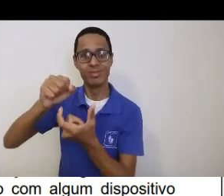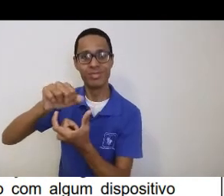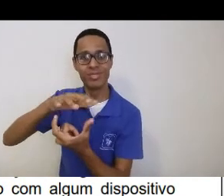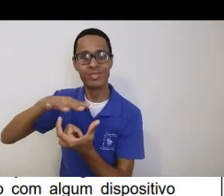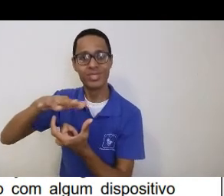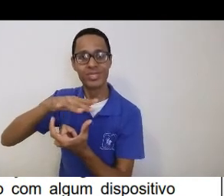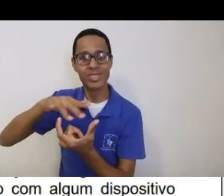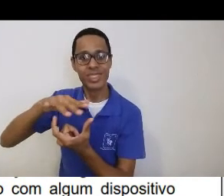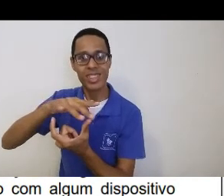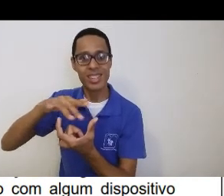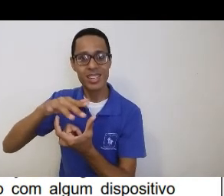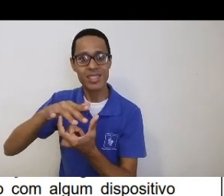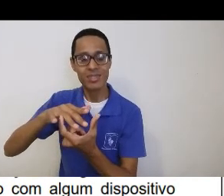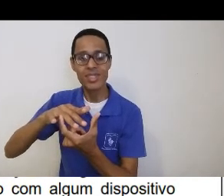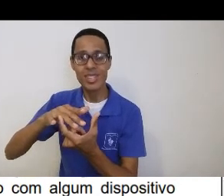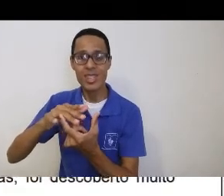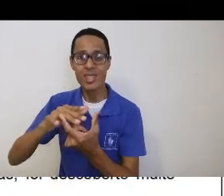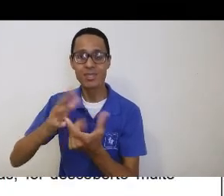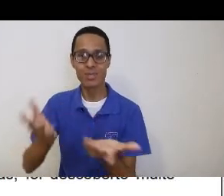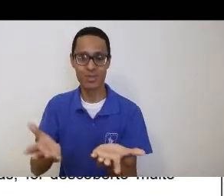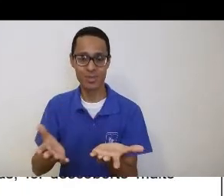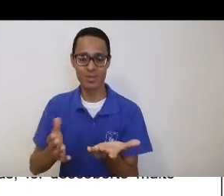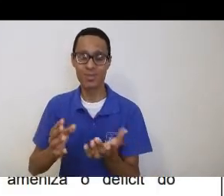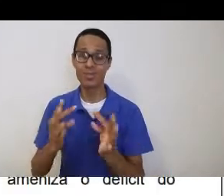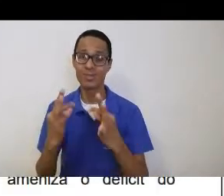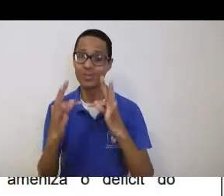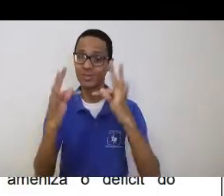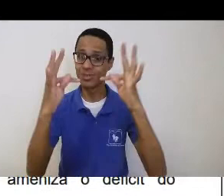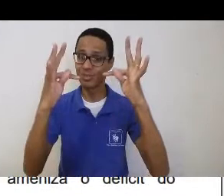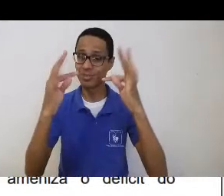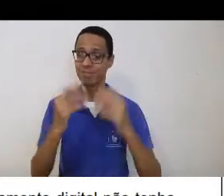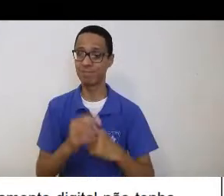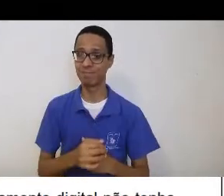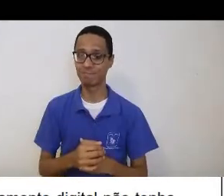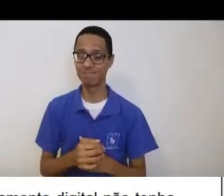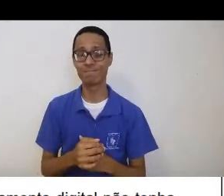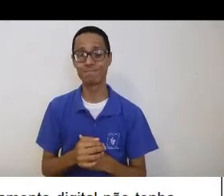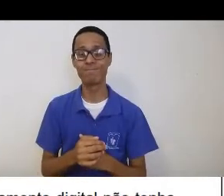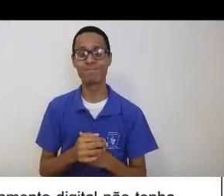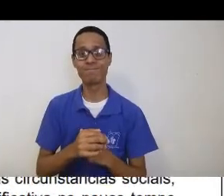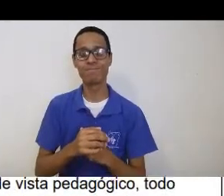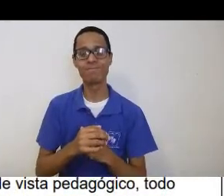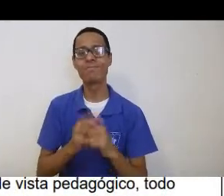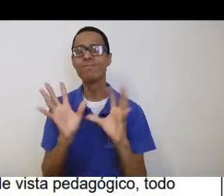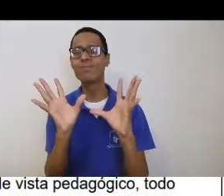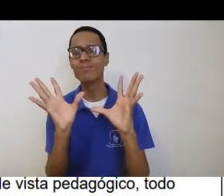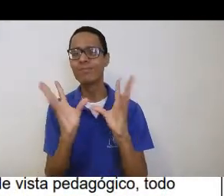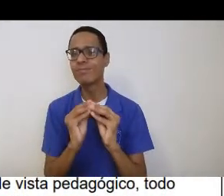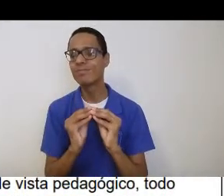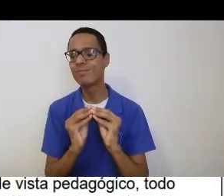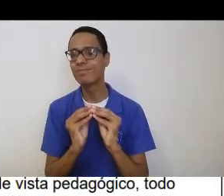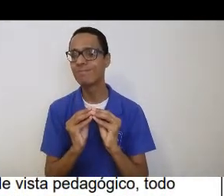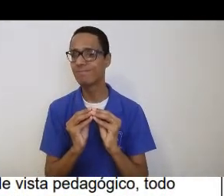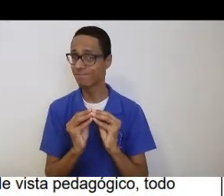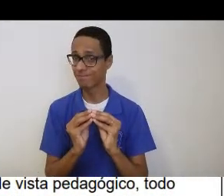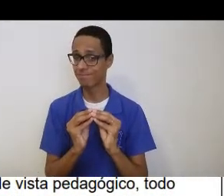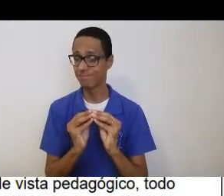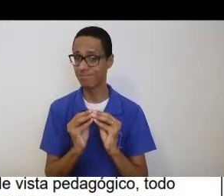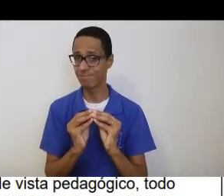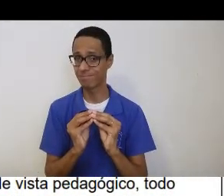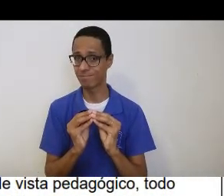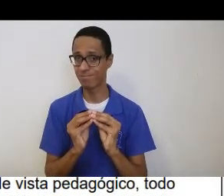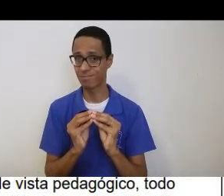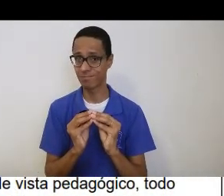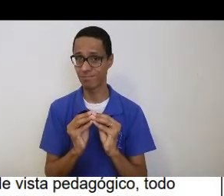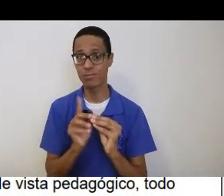vai ampliar então o seu letramento digital. Para concluirmos, embora ainda